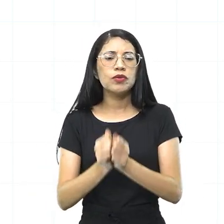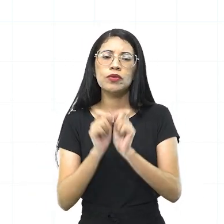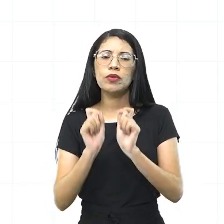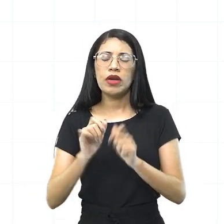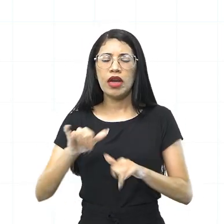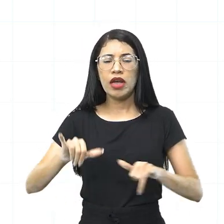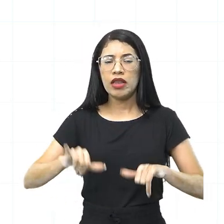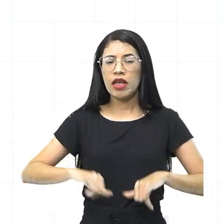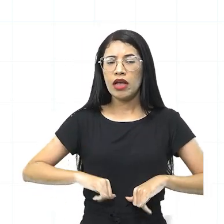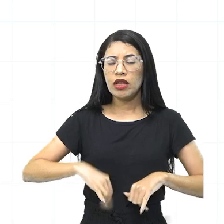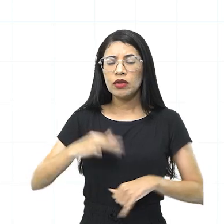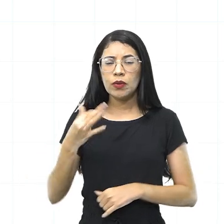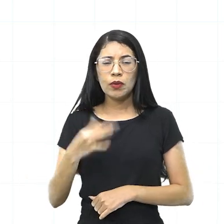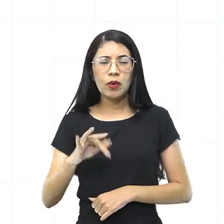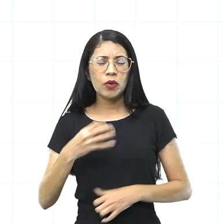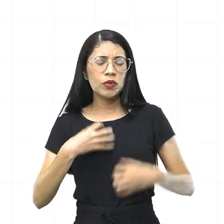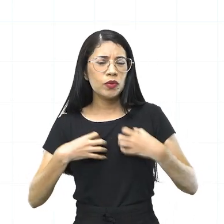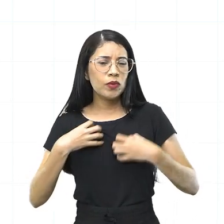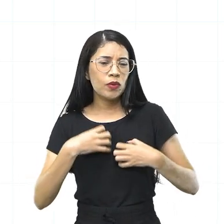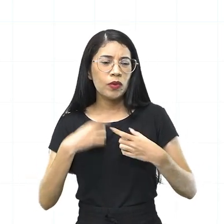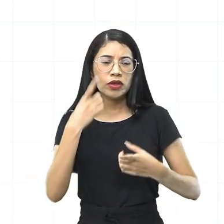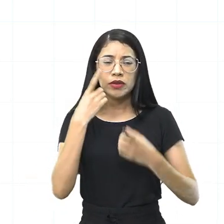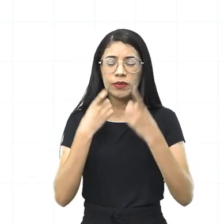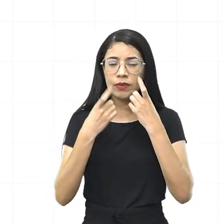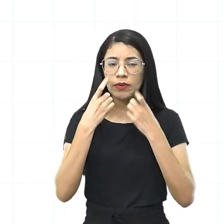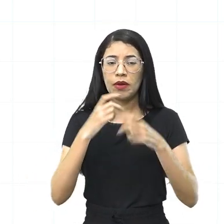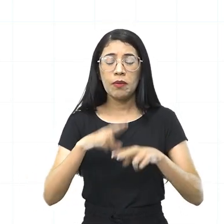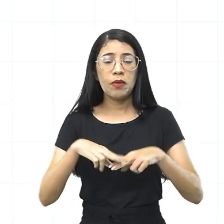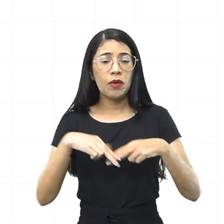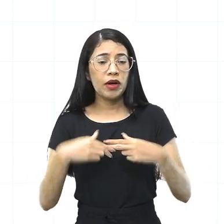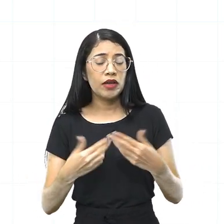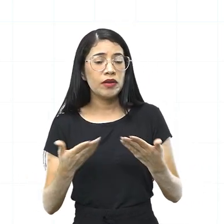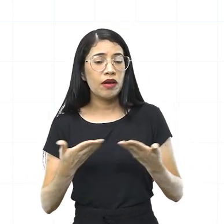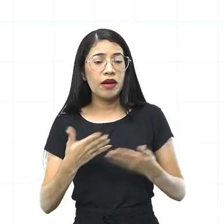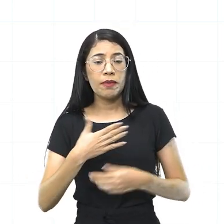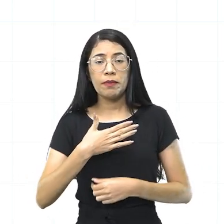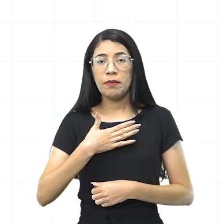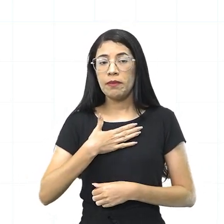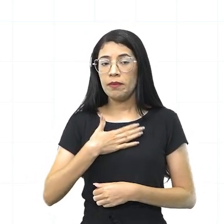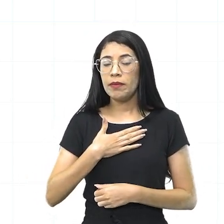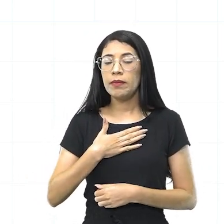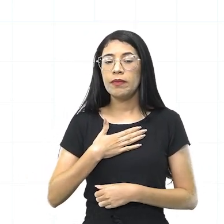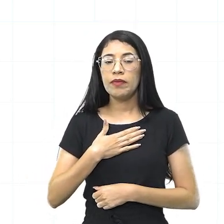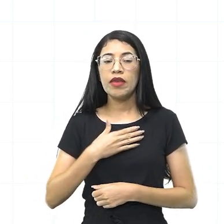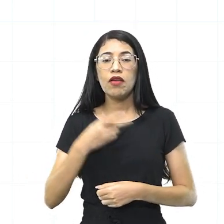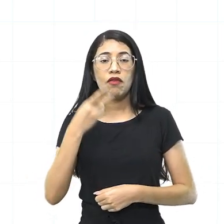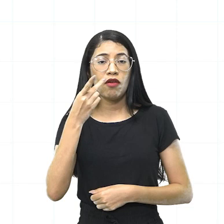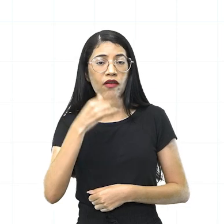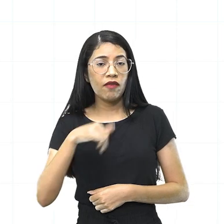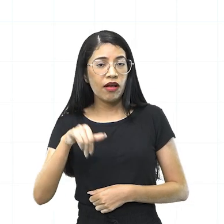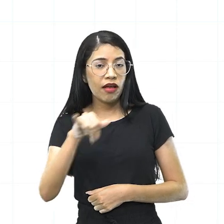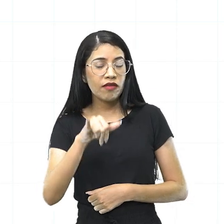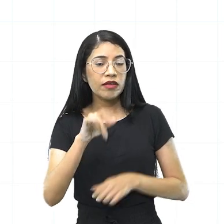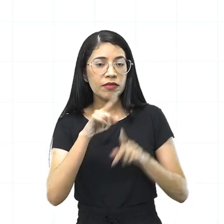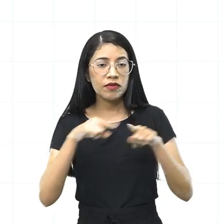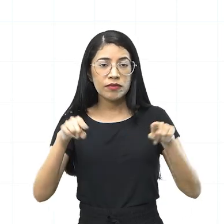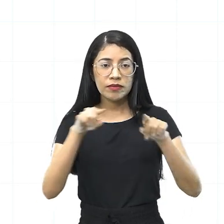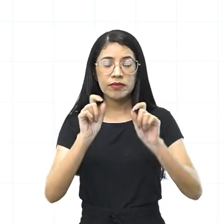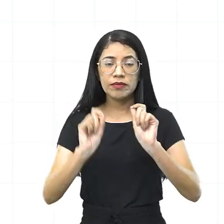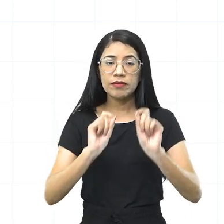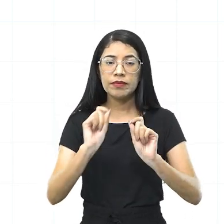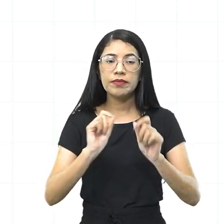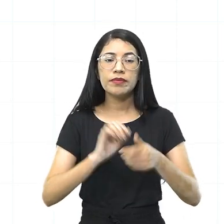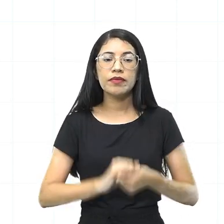companheiro da dor, da mágoa e do pranto. Por isso, por minha vez, vou falar